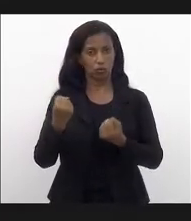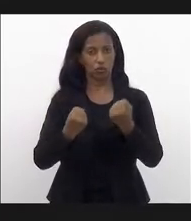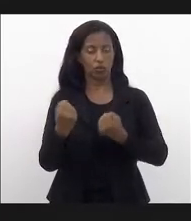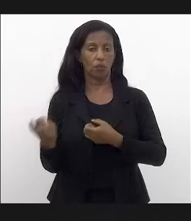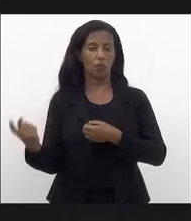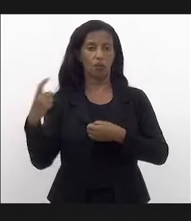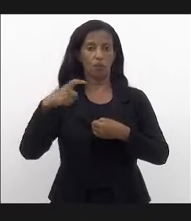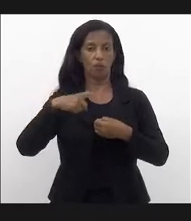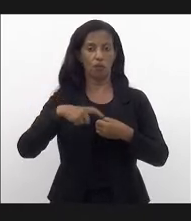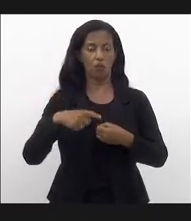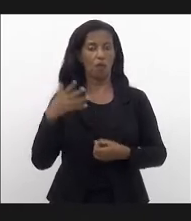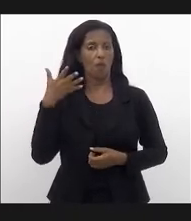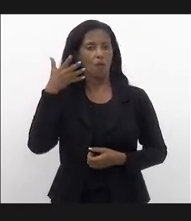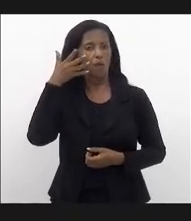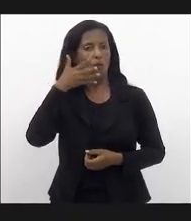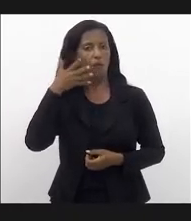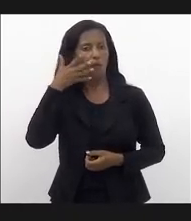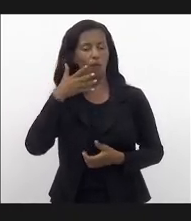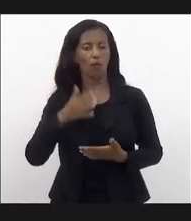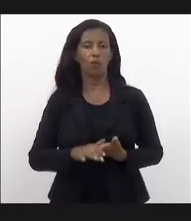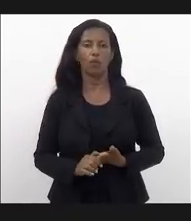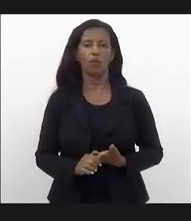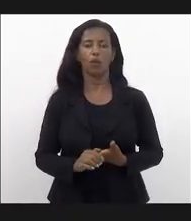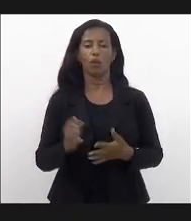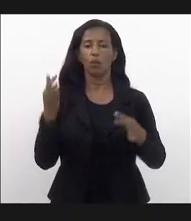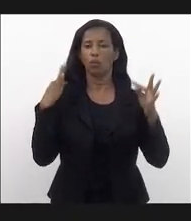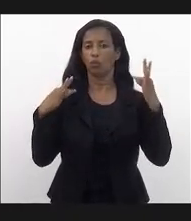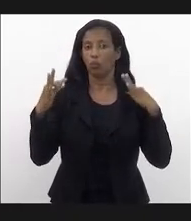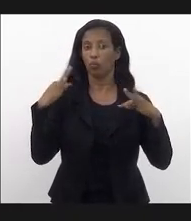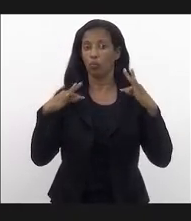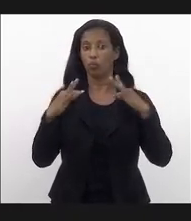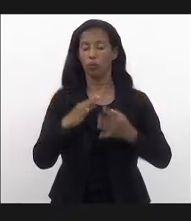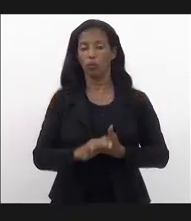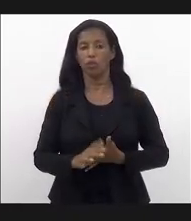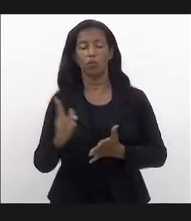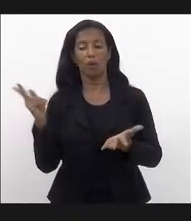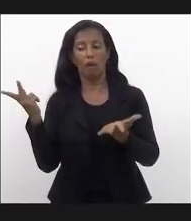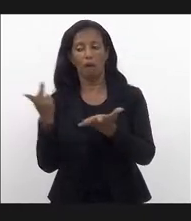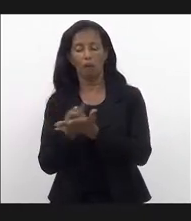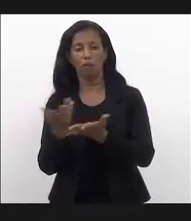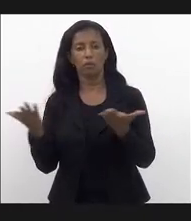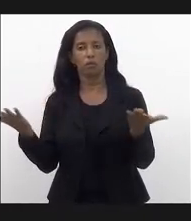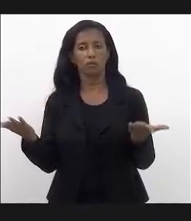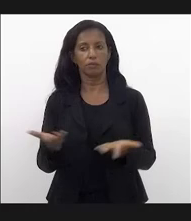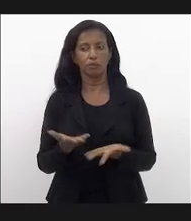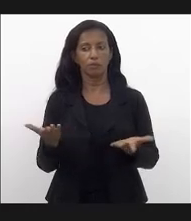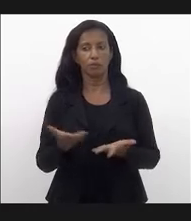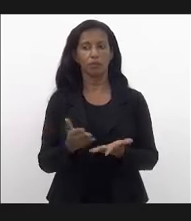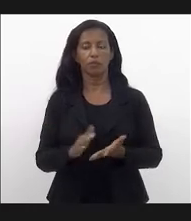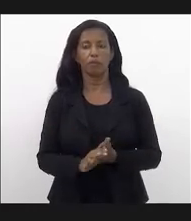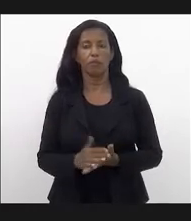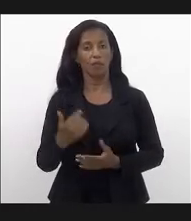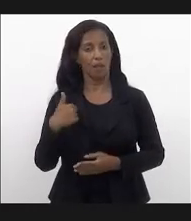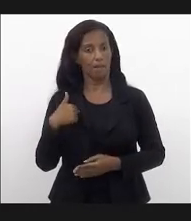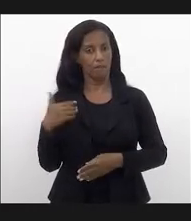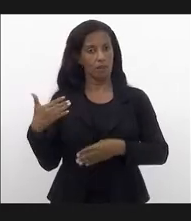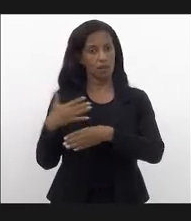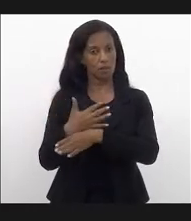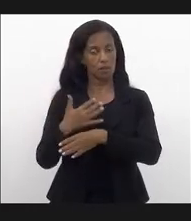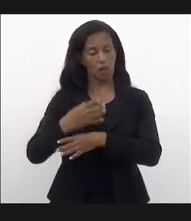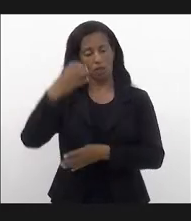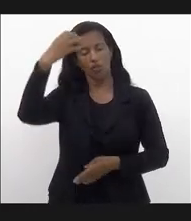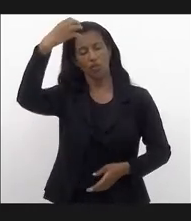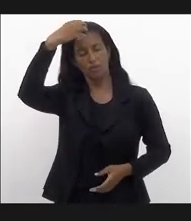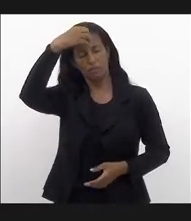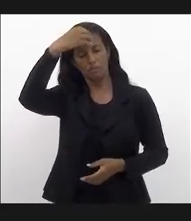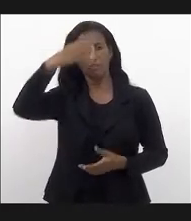do fórum regional de turismo Fluminense que aconteceu hoje na minha cidade em Angra dos